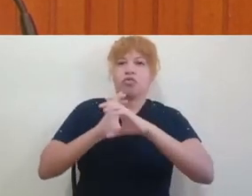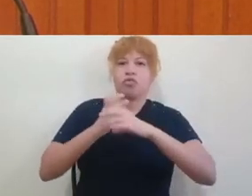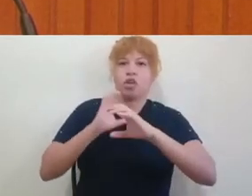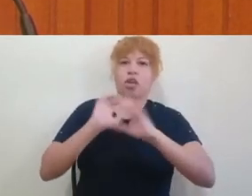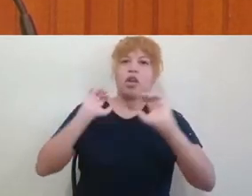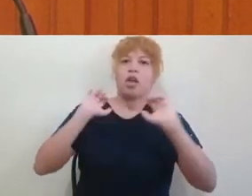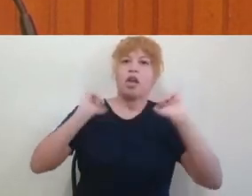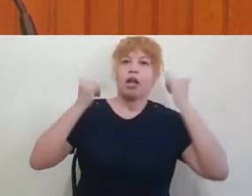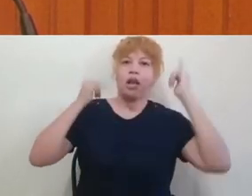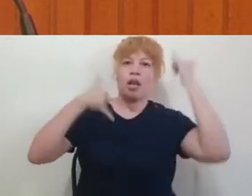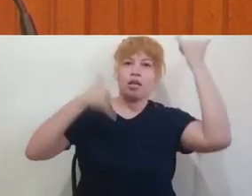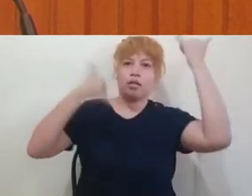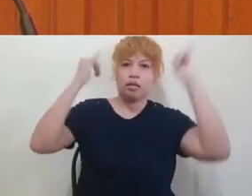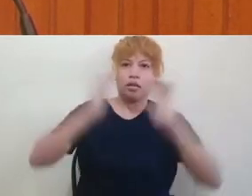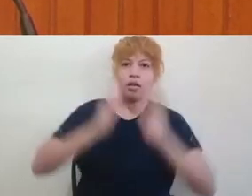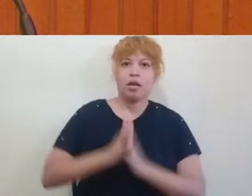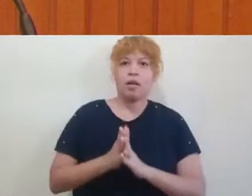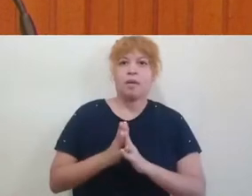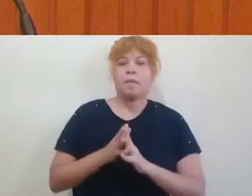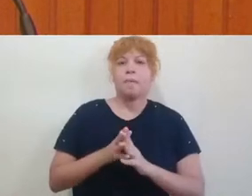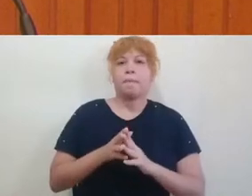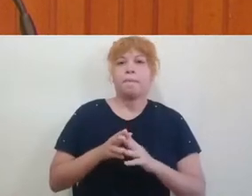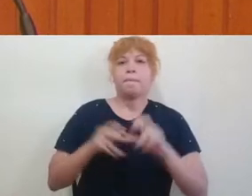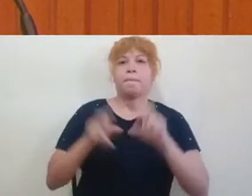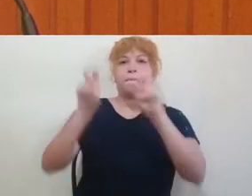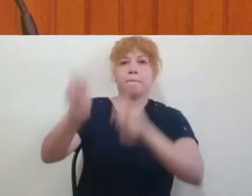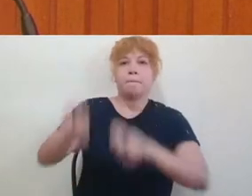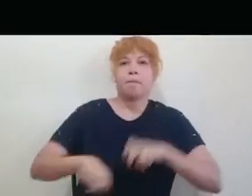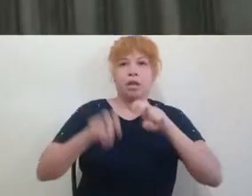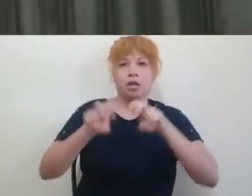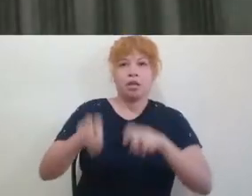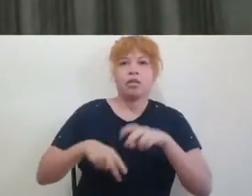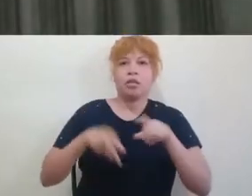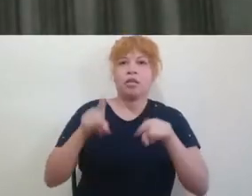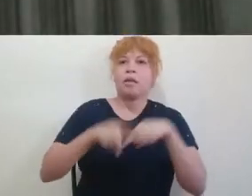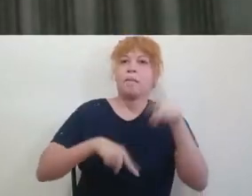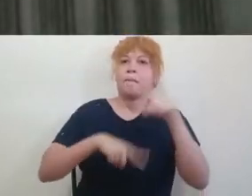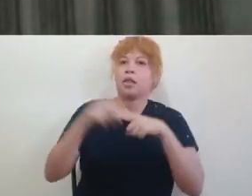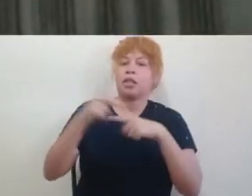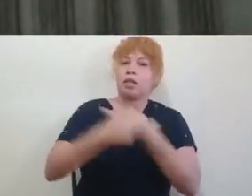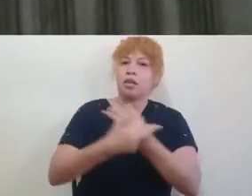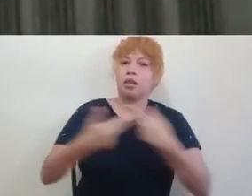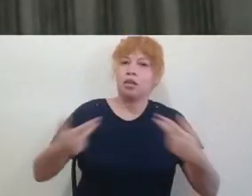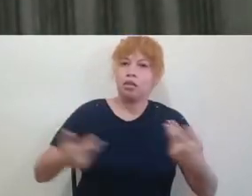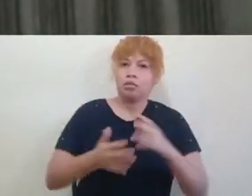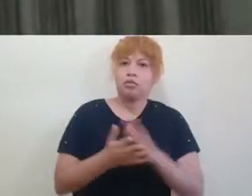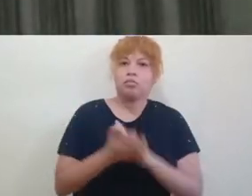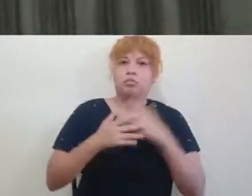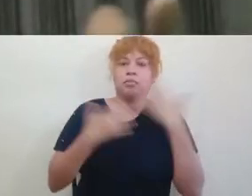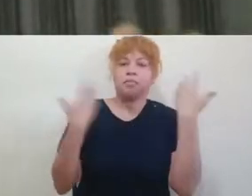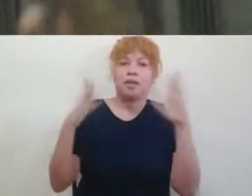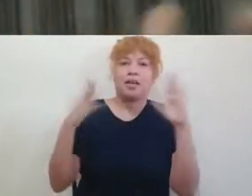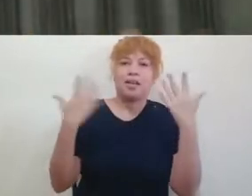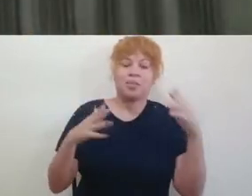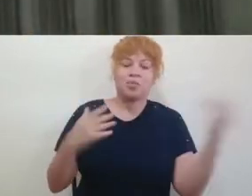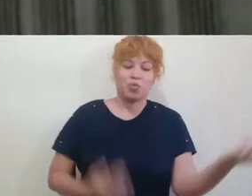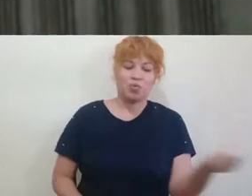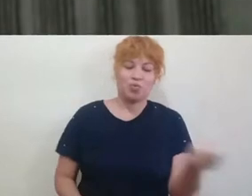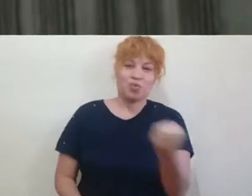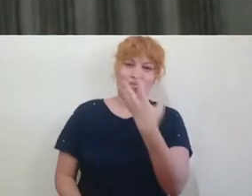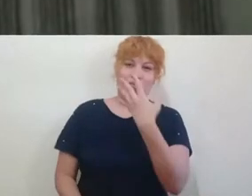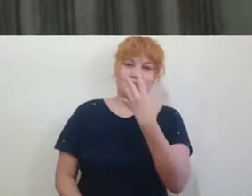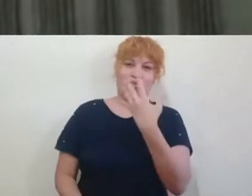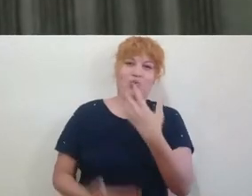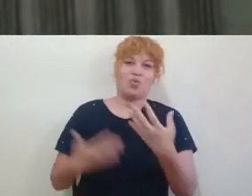Pernambuco, professor Gabriel Rivas de Melo. Boa tarde a todos e a todas. Sejam bem-vindos e bem-vindas